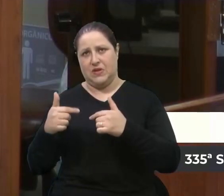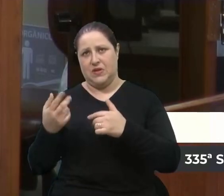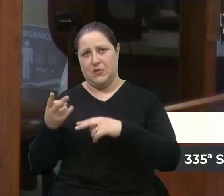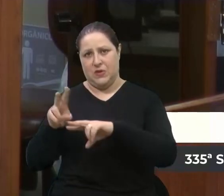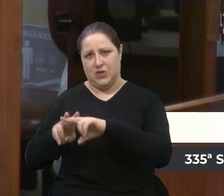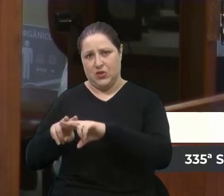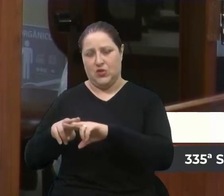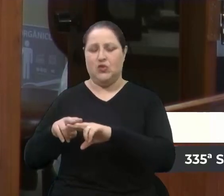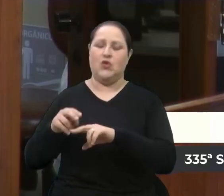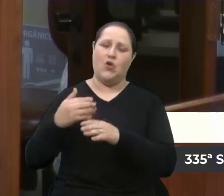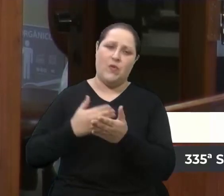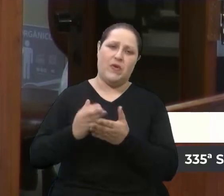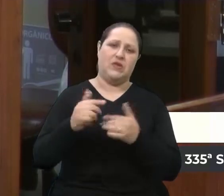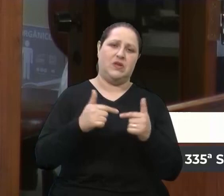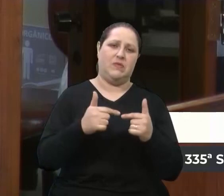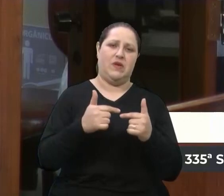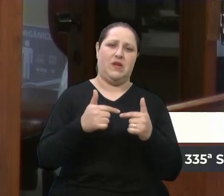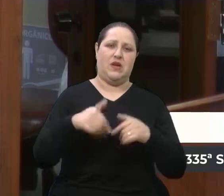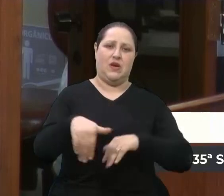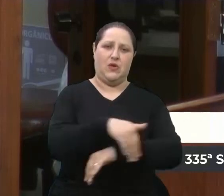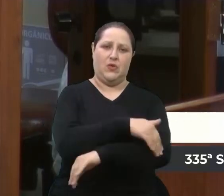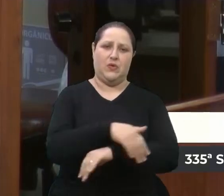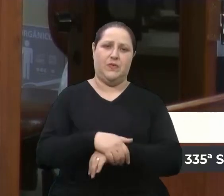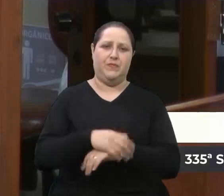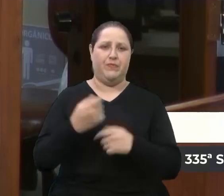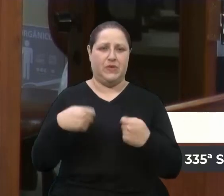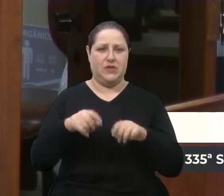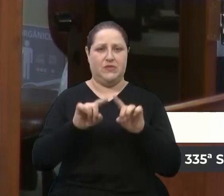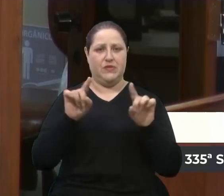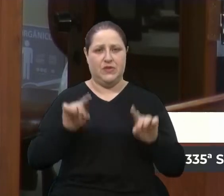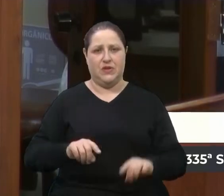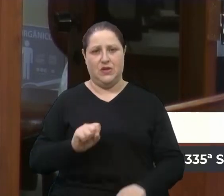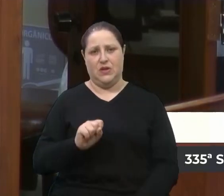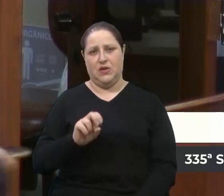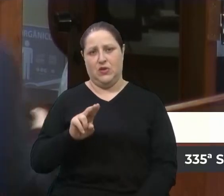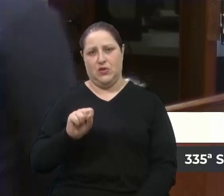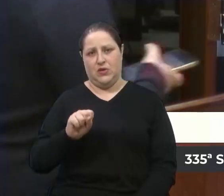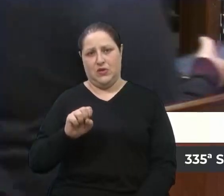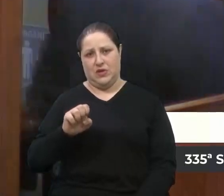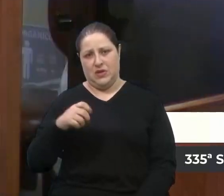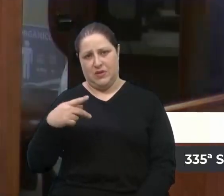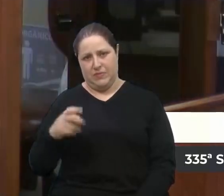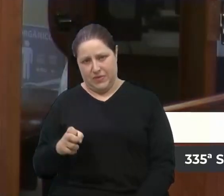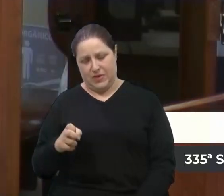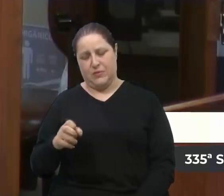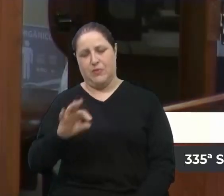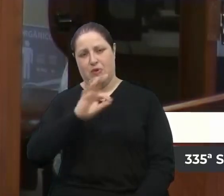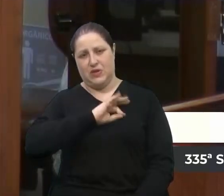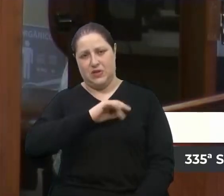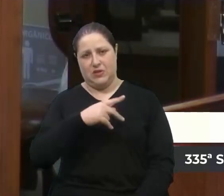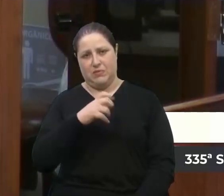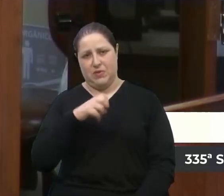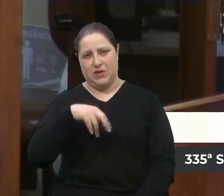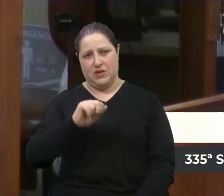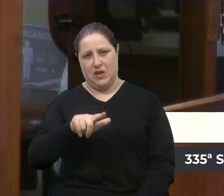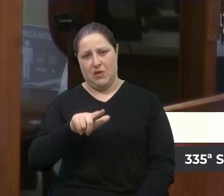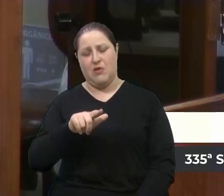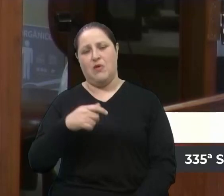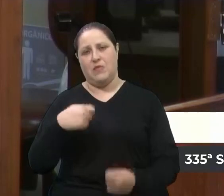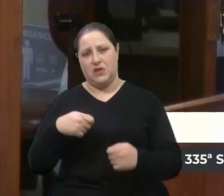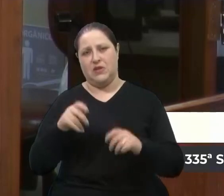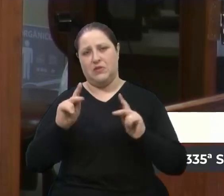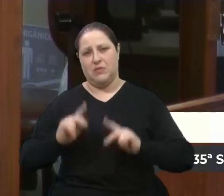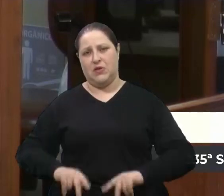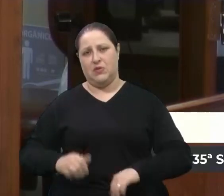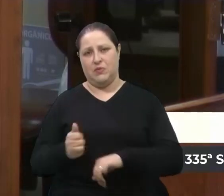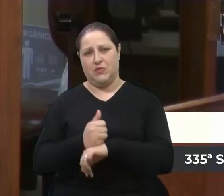rua. Então, precisamos também de agentes da SUSEP, que são policiais penais, enfim, precisamos de peritos do IGP.